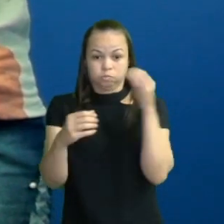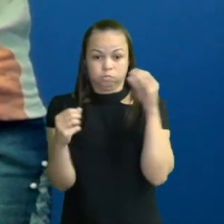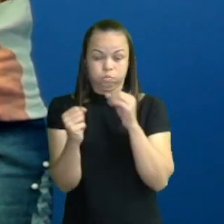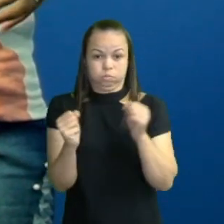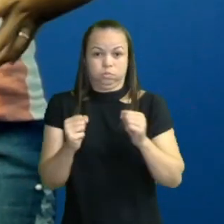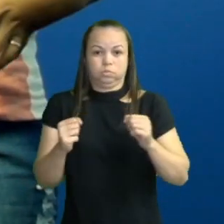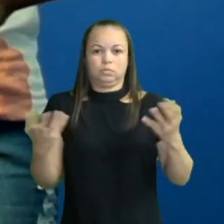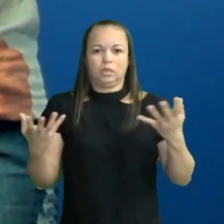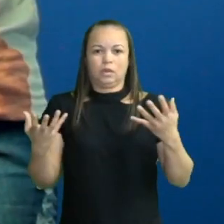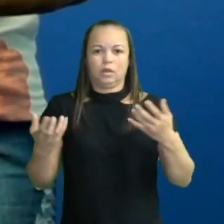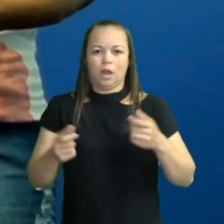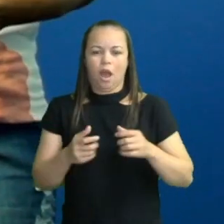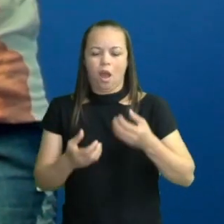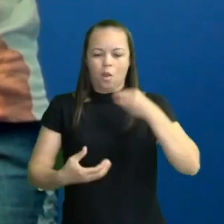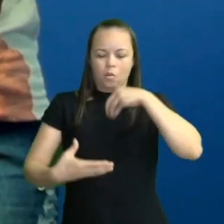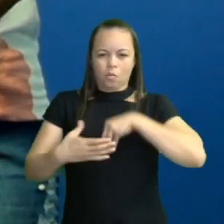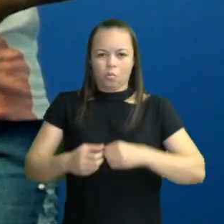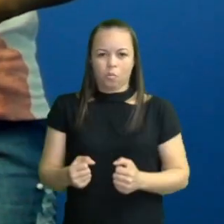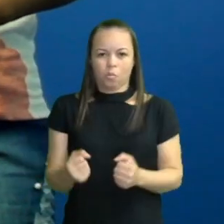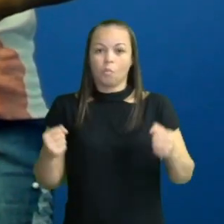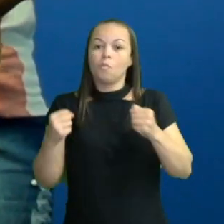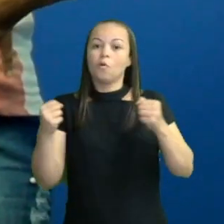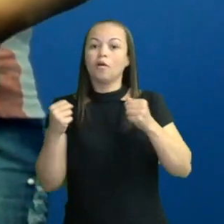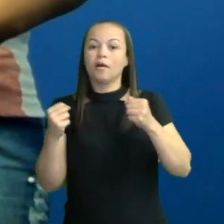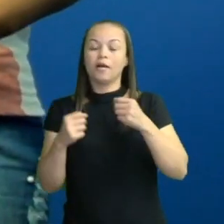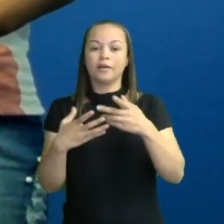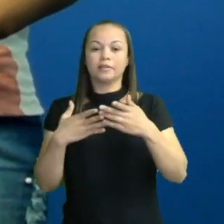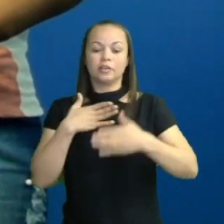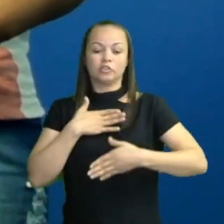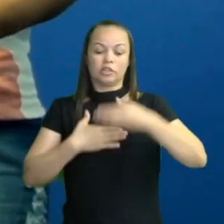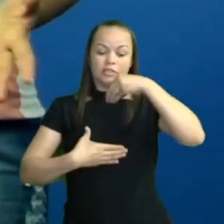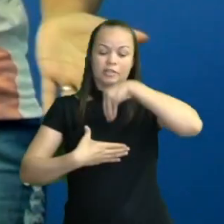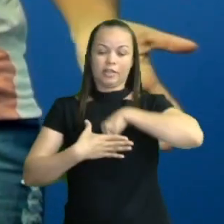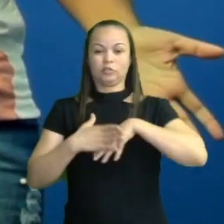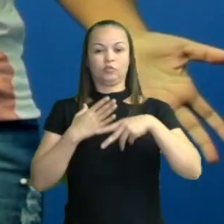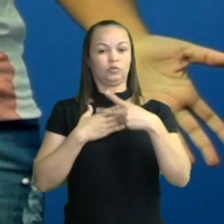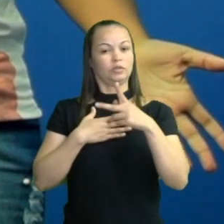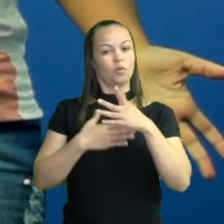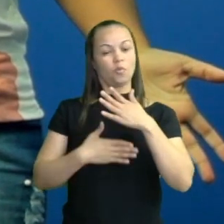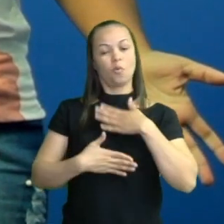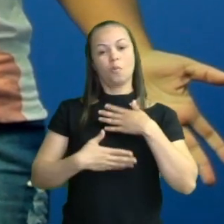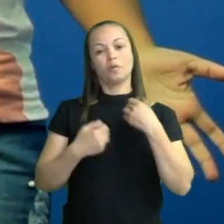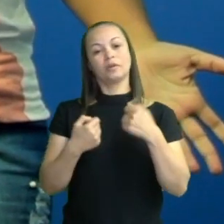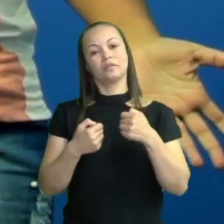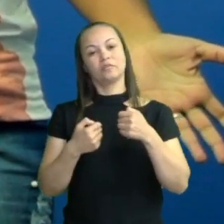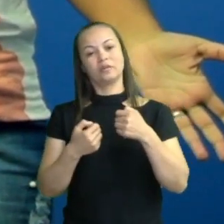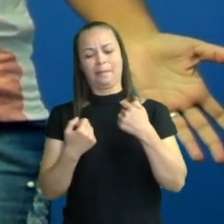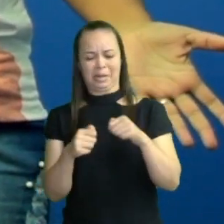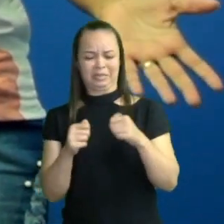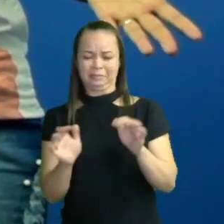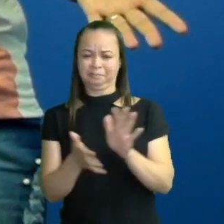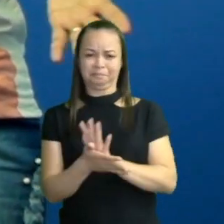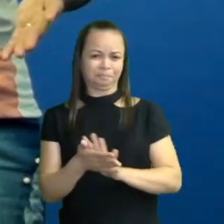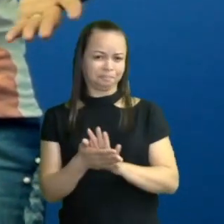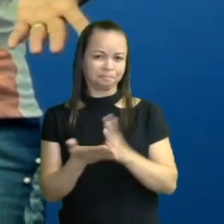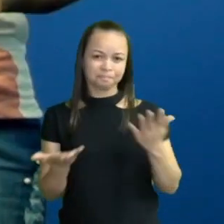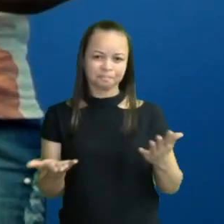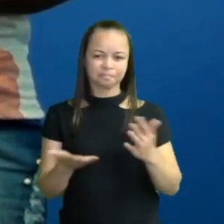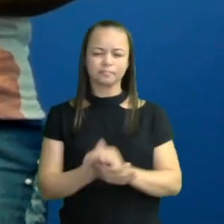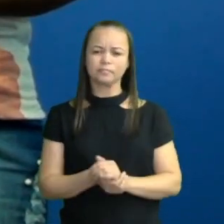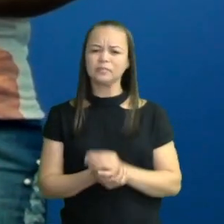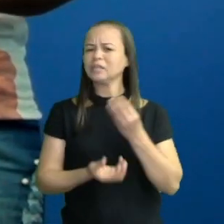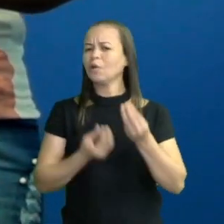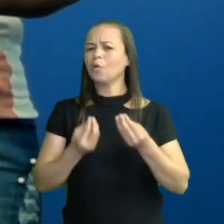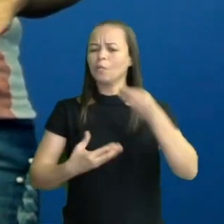que vai começar a acumular essa energia no seu corpo, a guardar ela, porque não está precisando dela, tá? Então, como é que